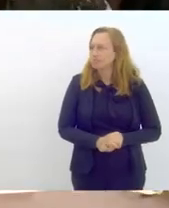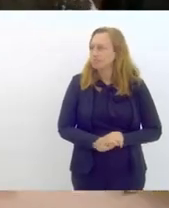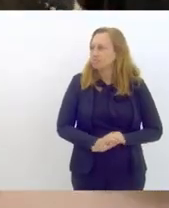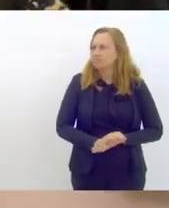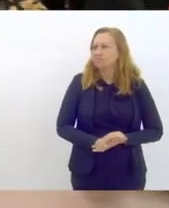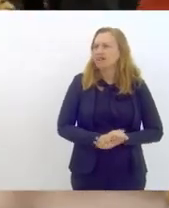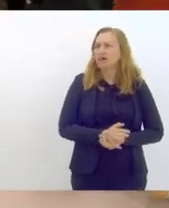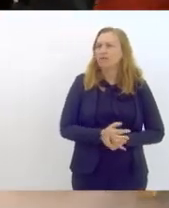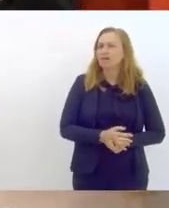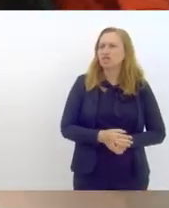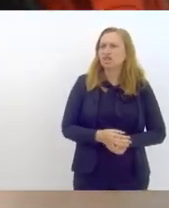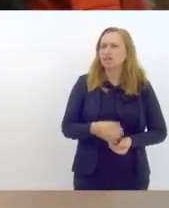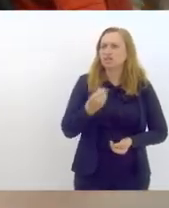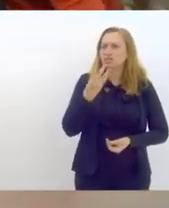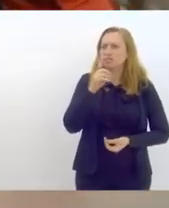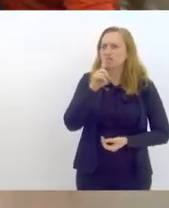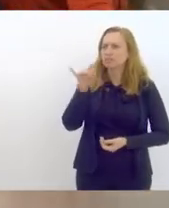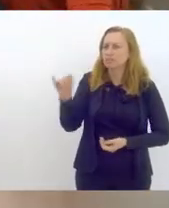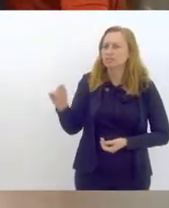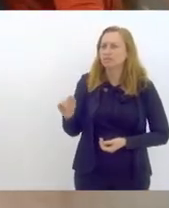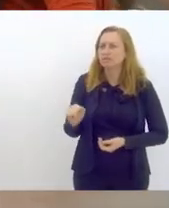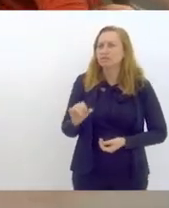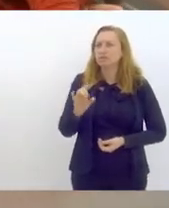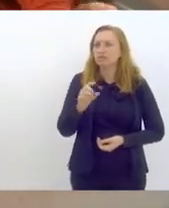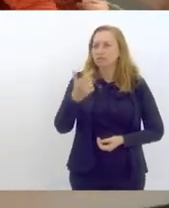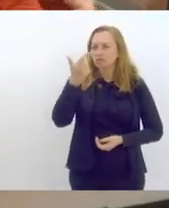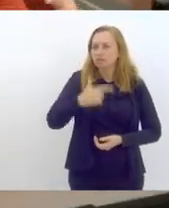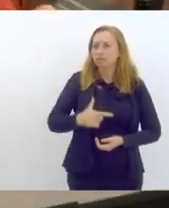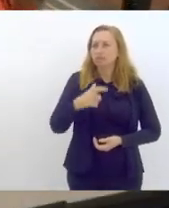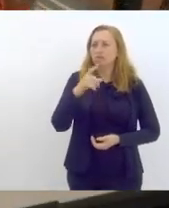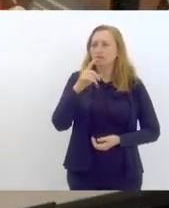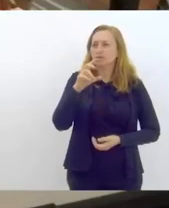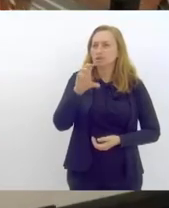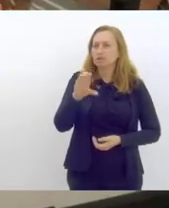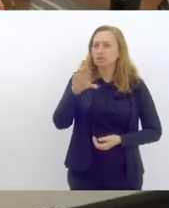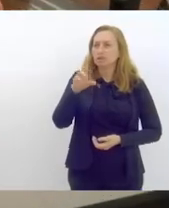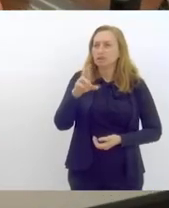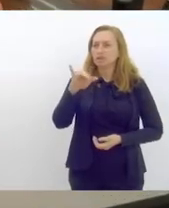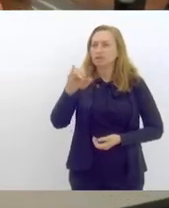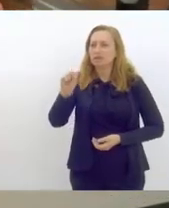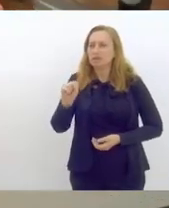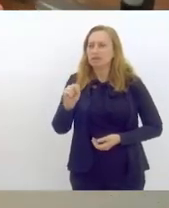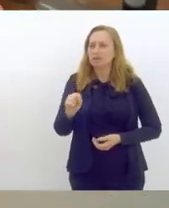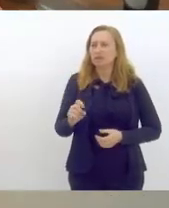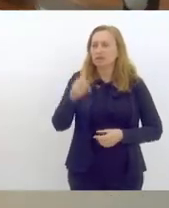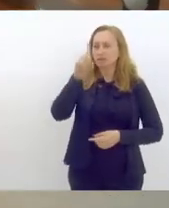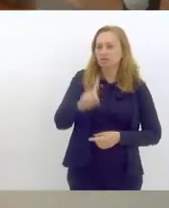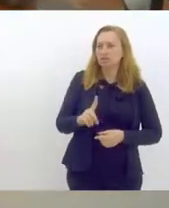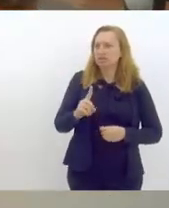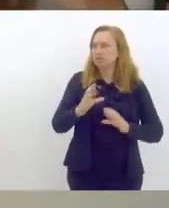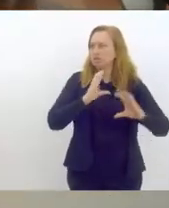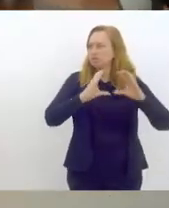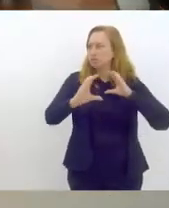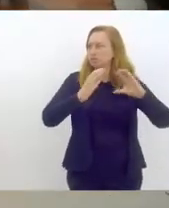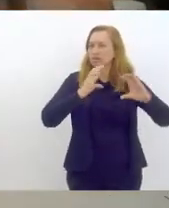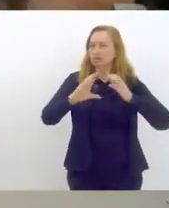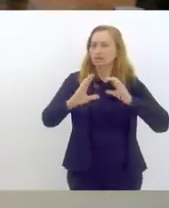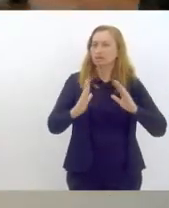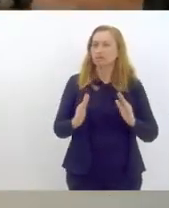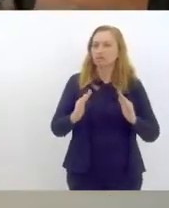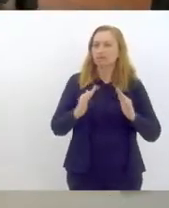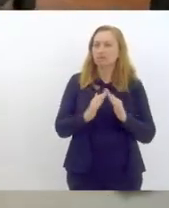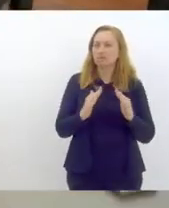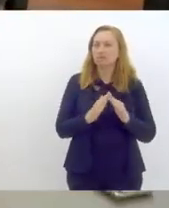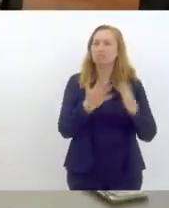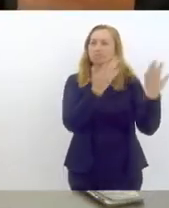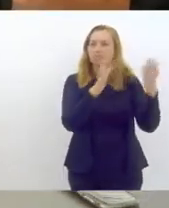Bom dia. Bom dia. Eu sou Cris Laranjeira, para quem não me conhece, diretora de comunicação aqui da Casa. Primeiro, eu queria